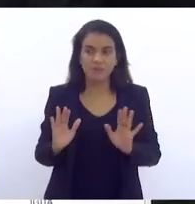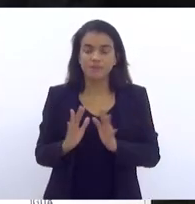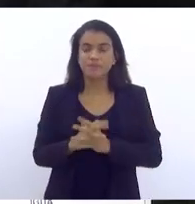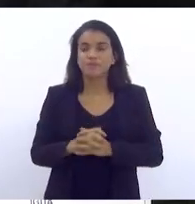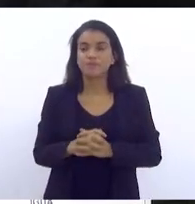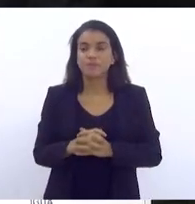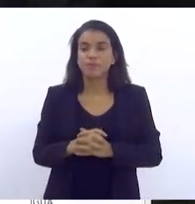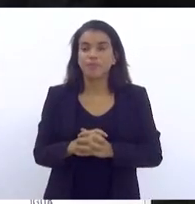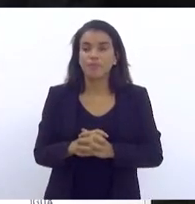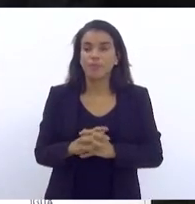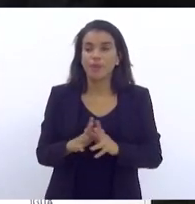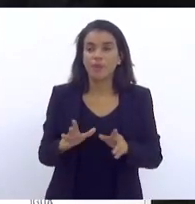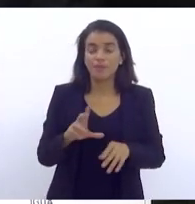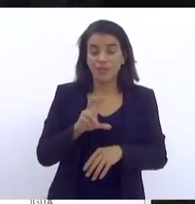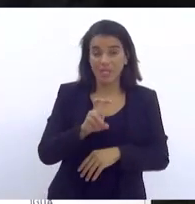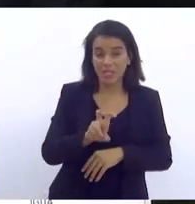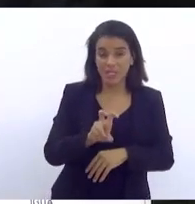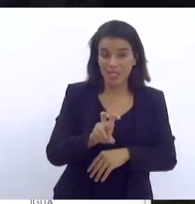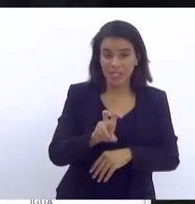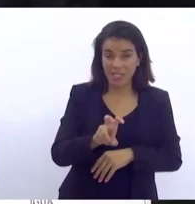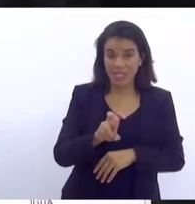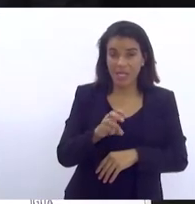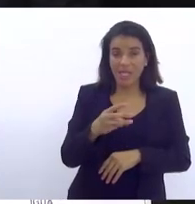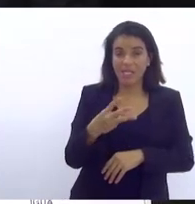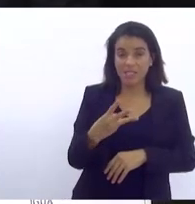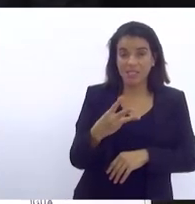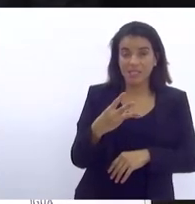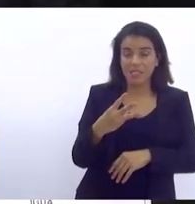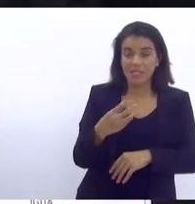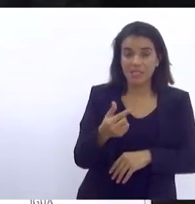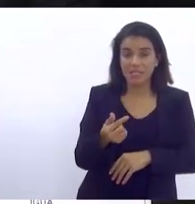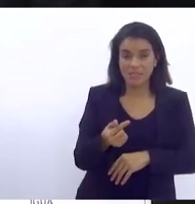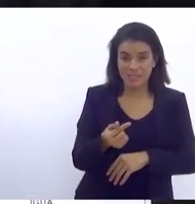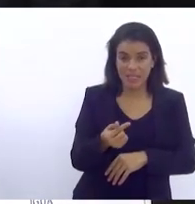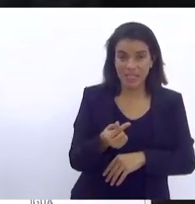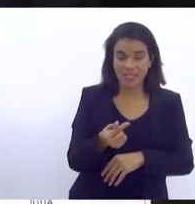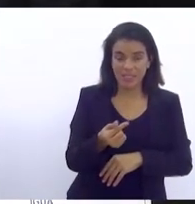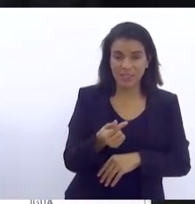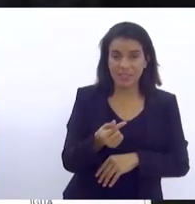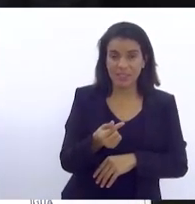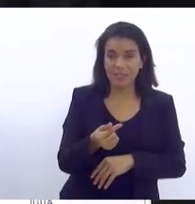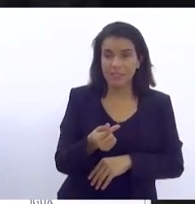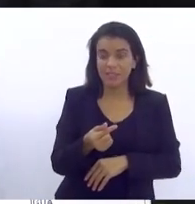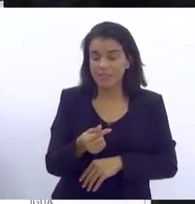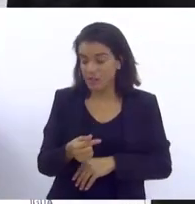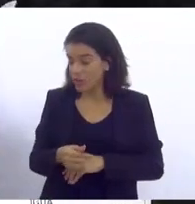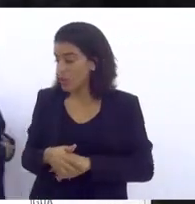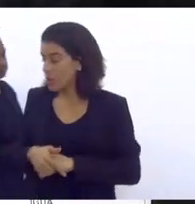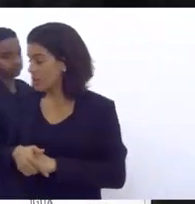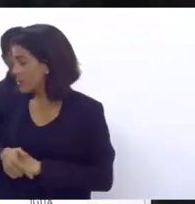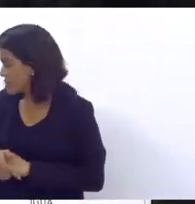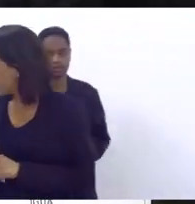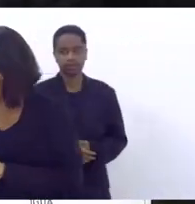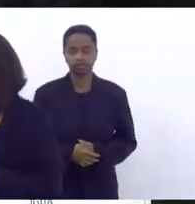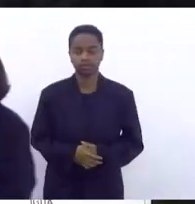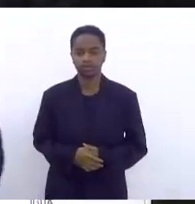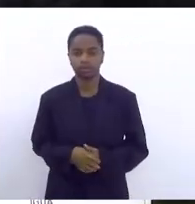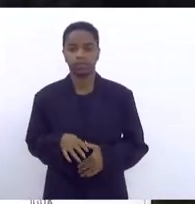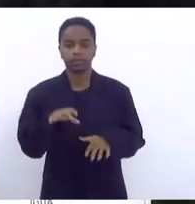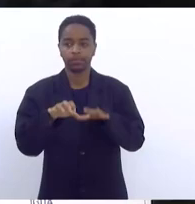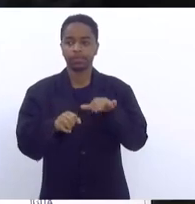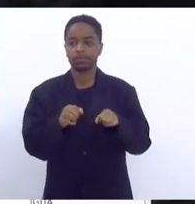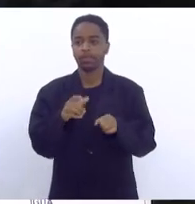eh 530 implantação de 537 km de rede coletor de esgoto a